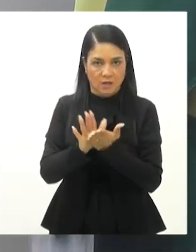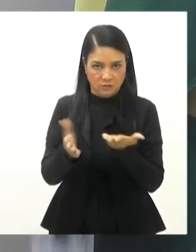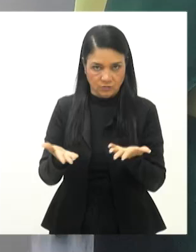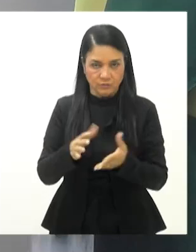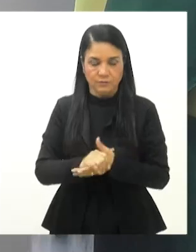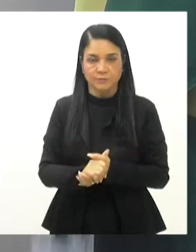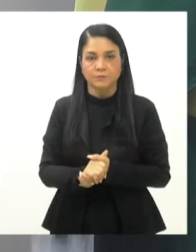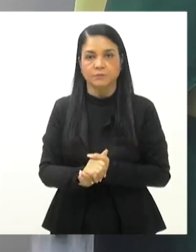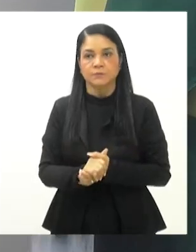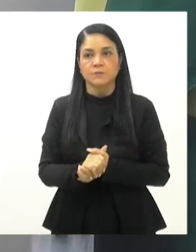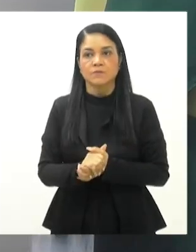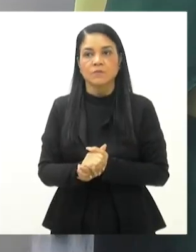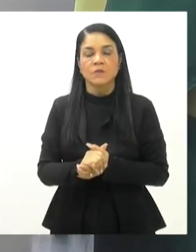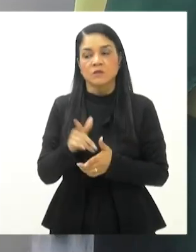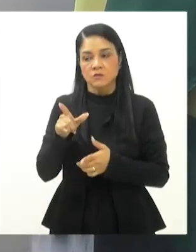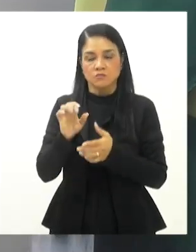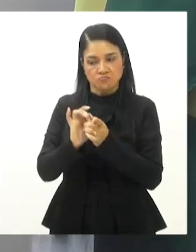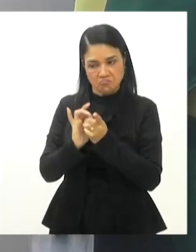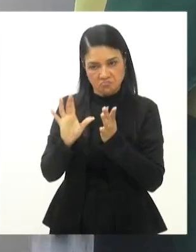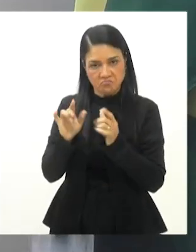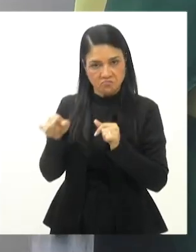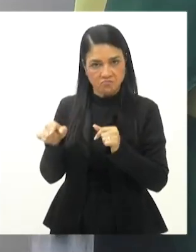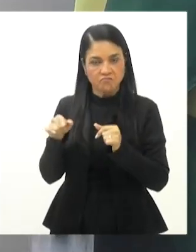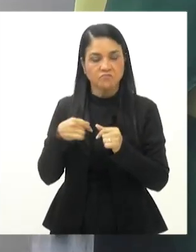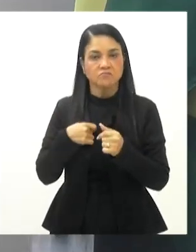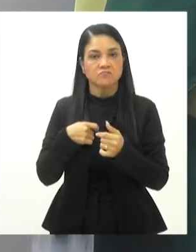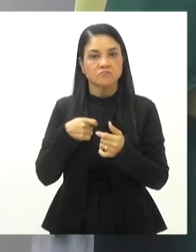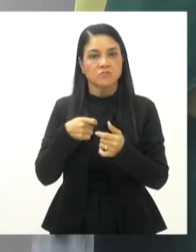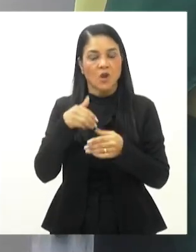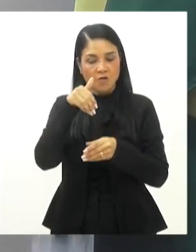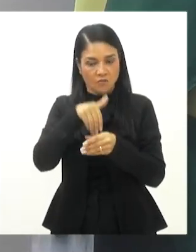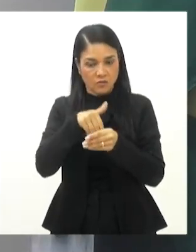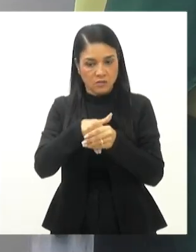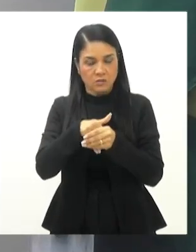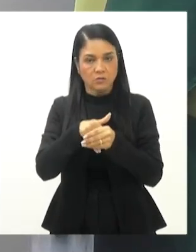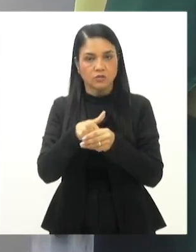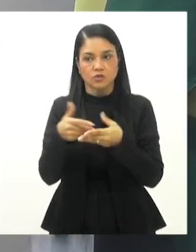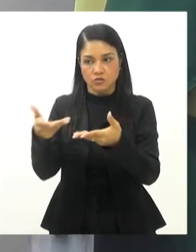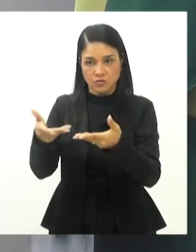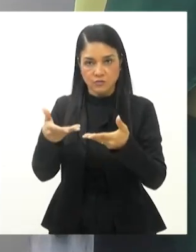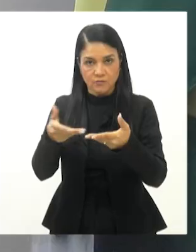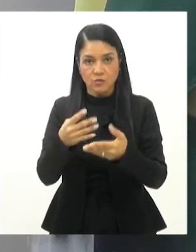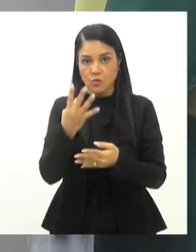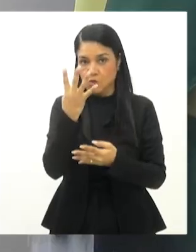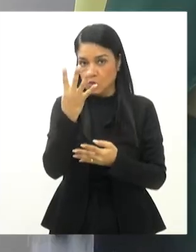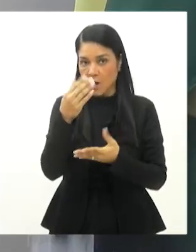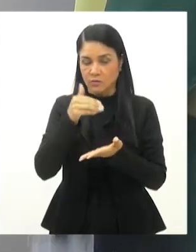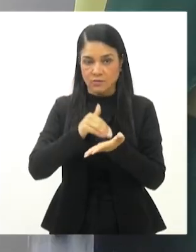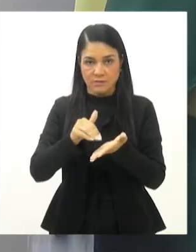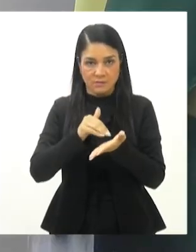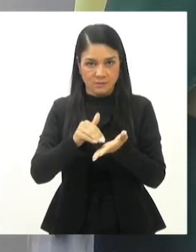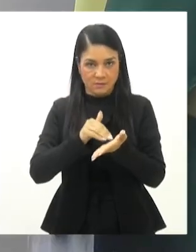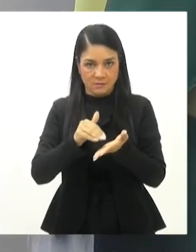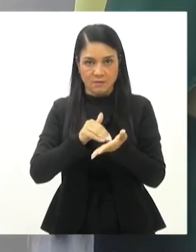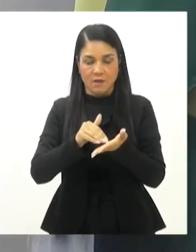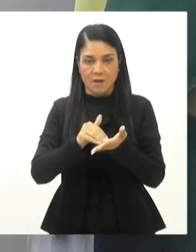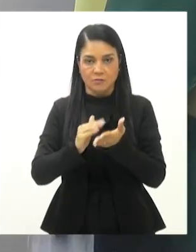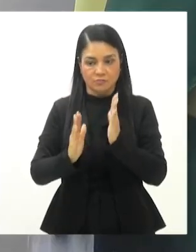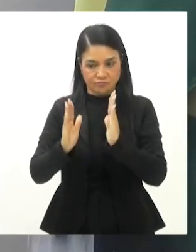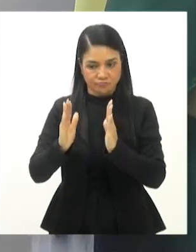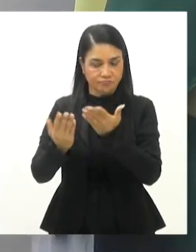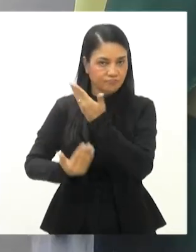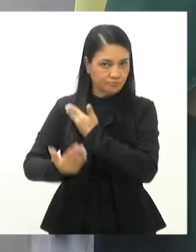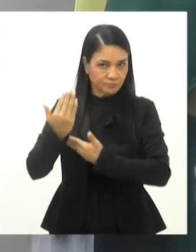permitir, colocar em votação a convocação dos 4 secretários da pasta à época seria bastante